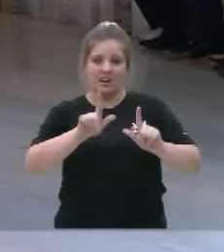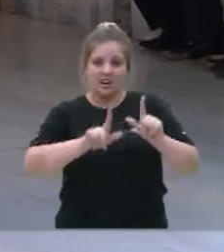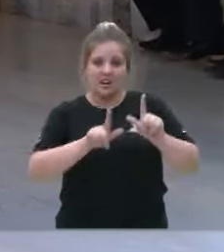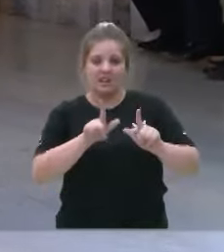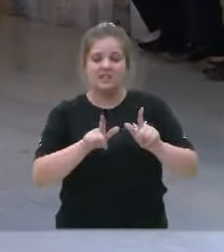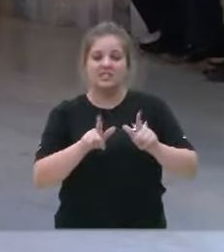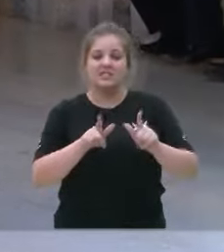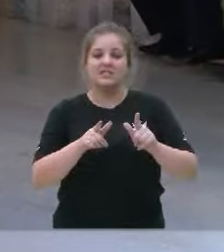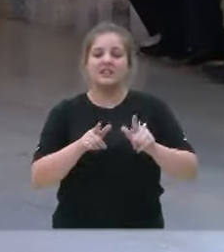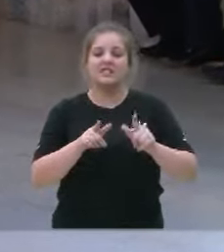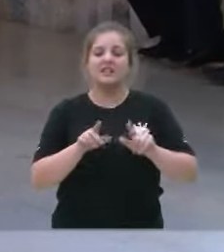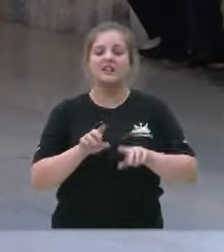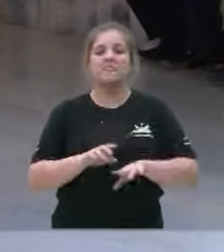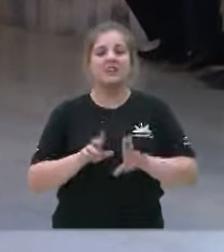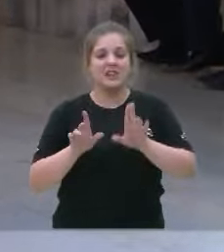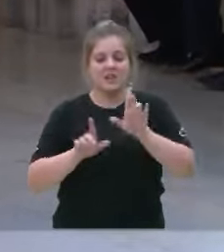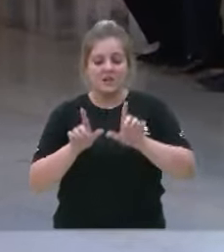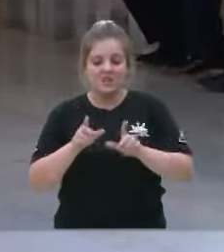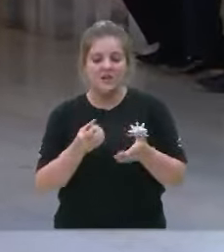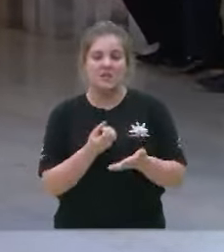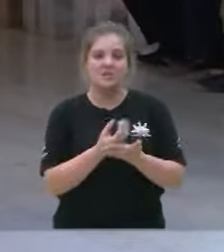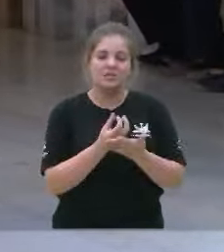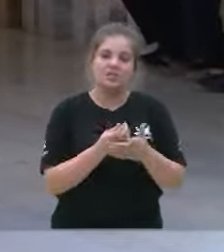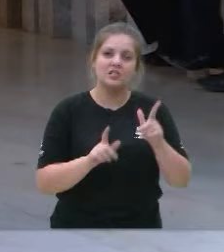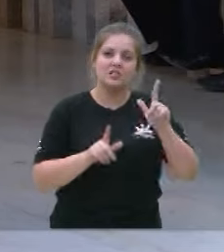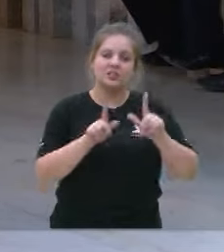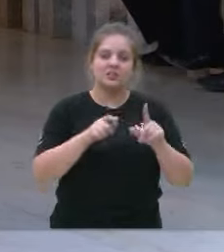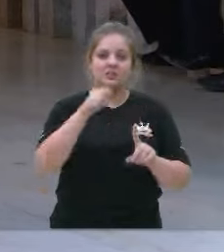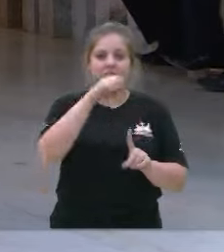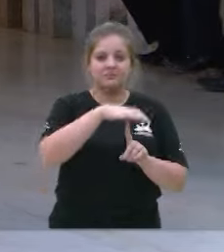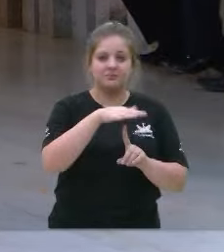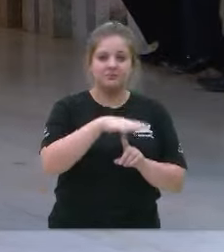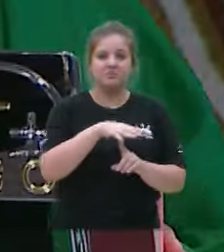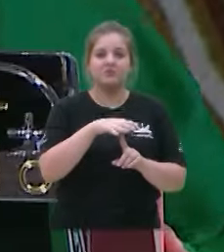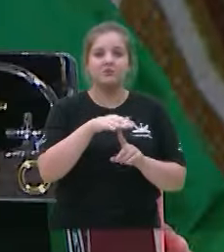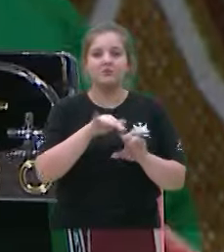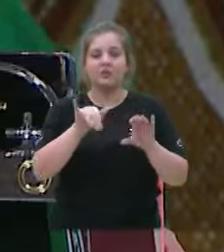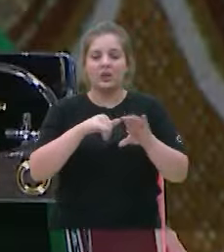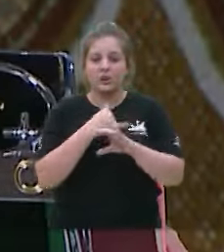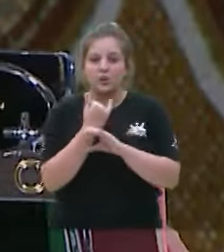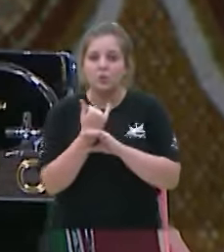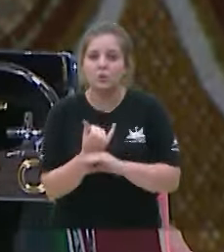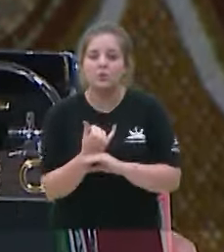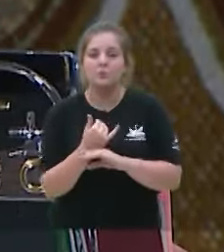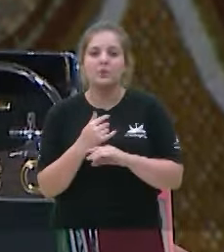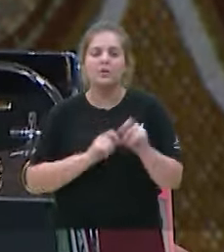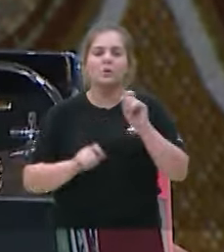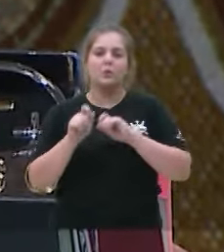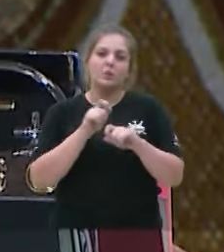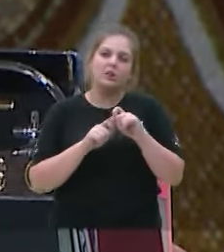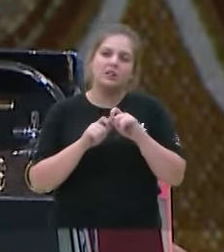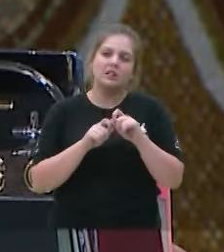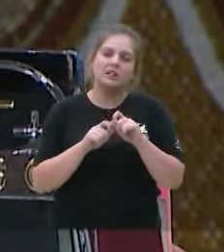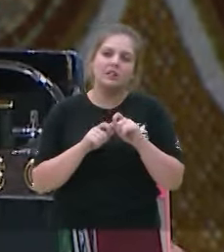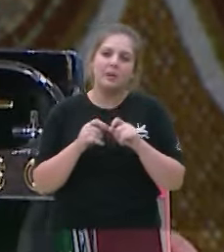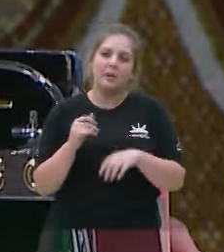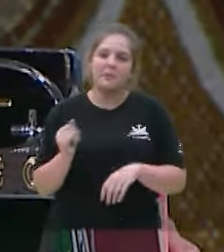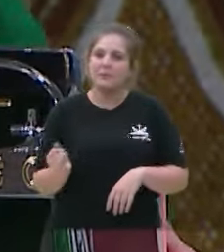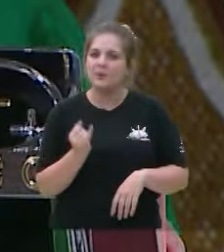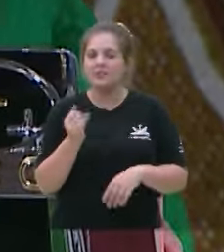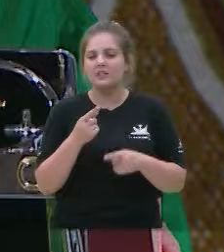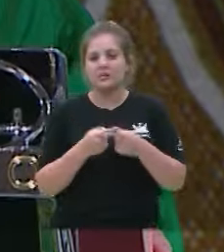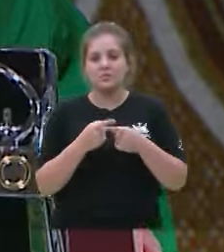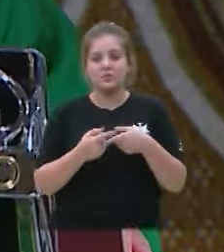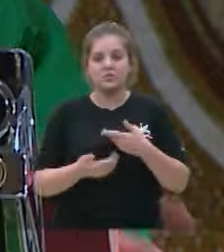TV Evangelizar YouTube Padre manzote O que é essencial para